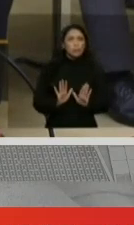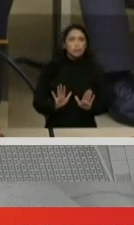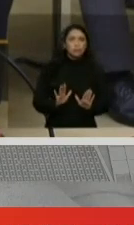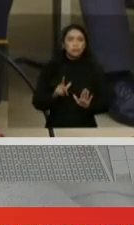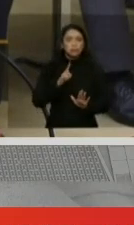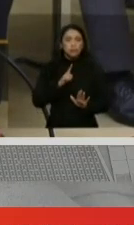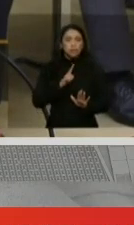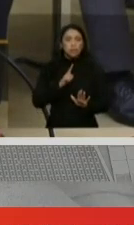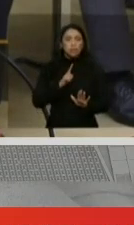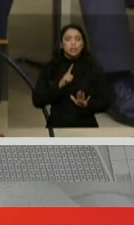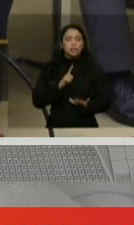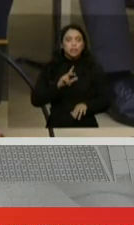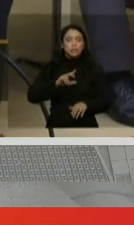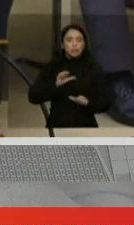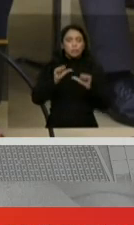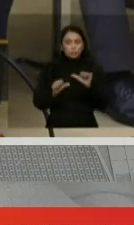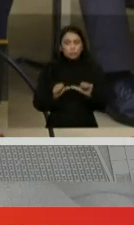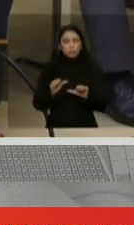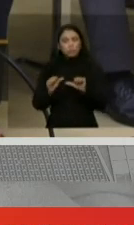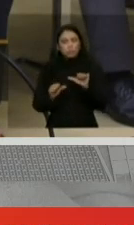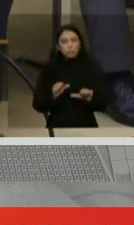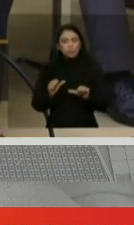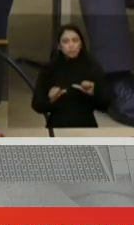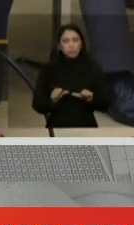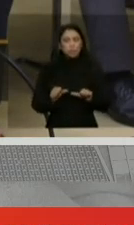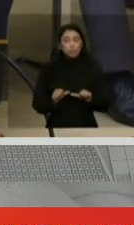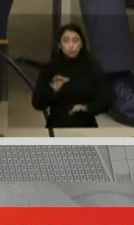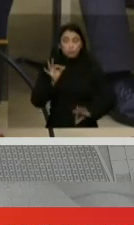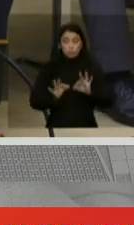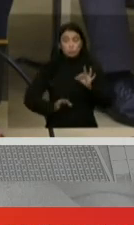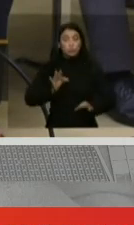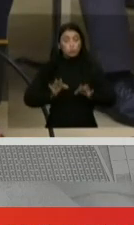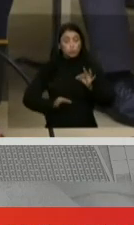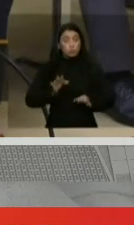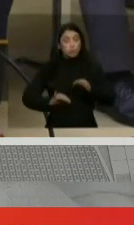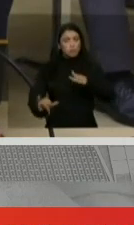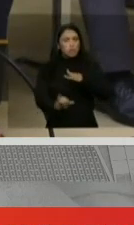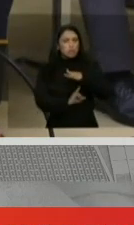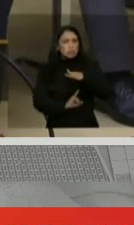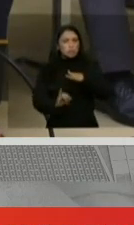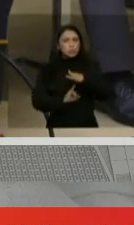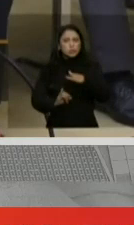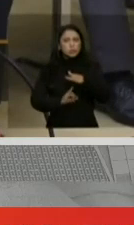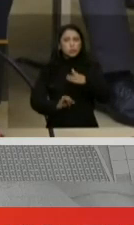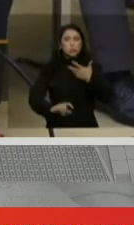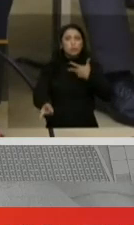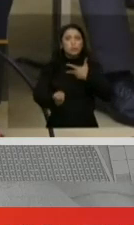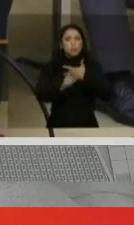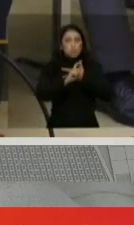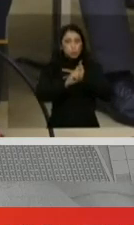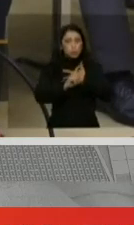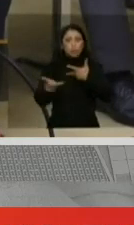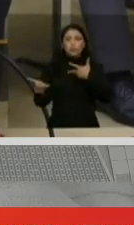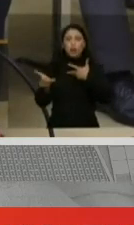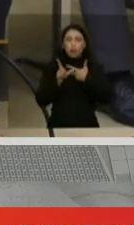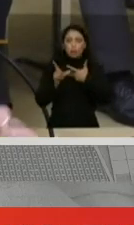vai ser uma constante lembrança de riscos numa democracia tão jovem e frágil quanto a nossa. E